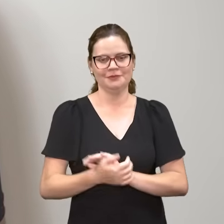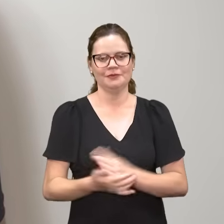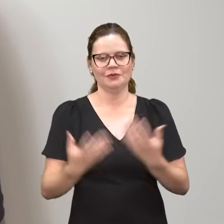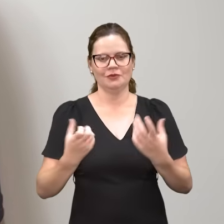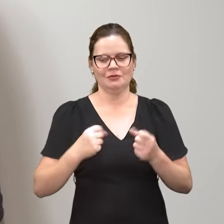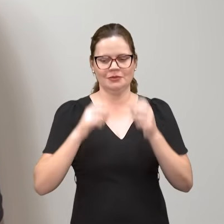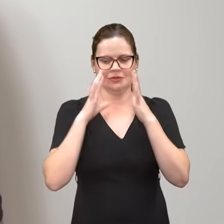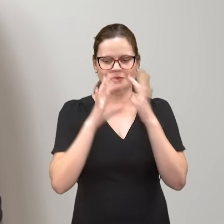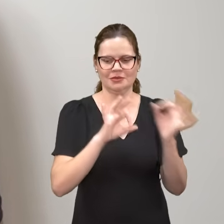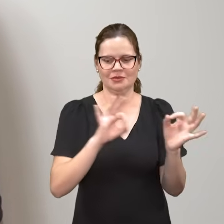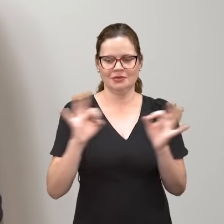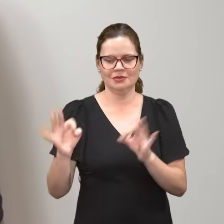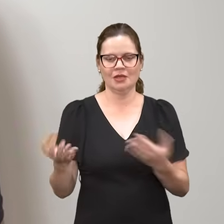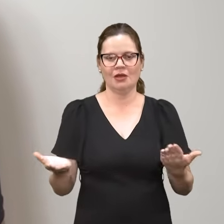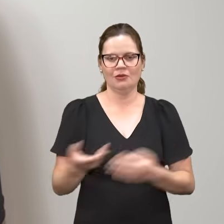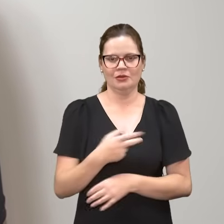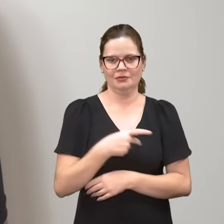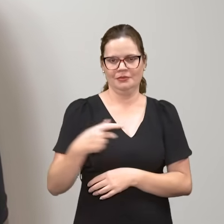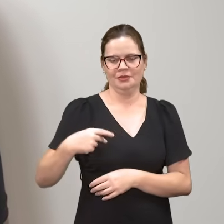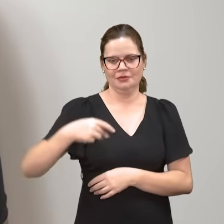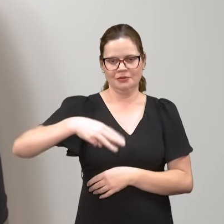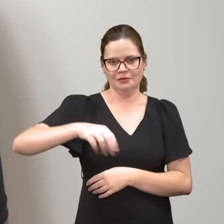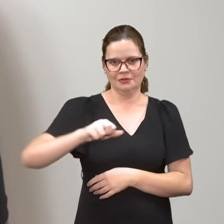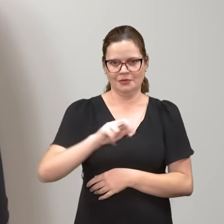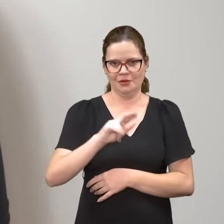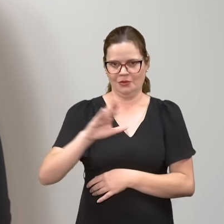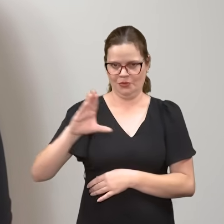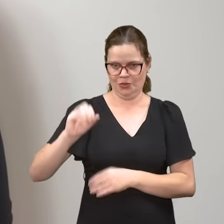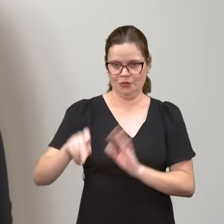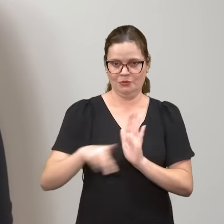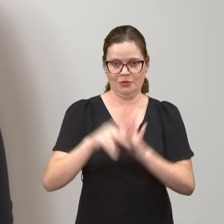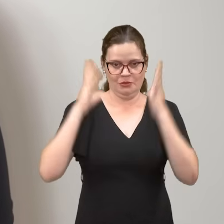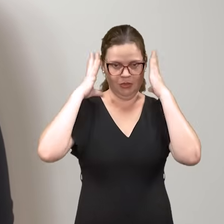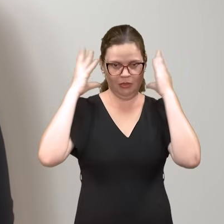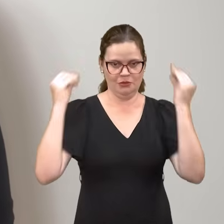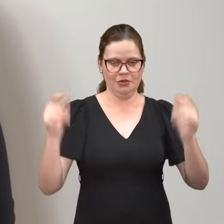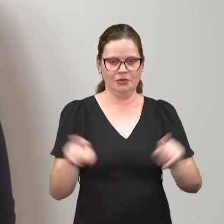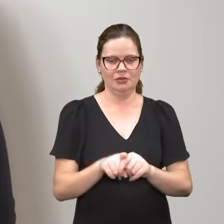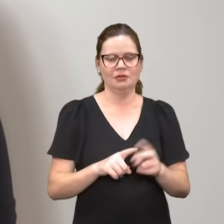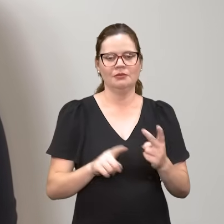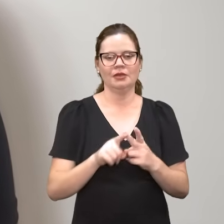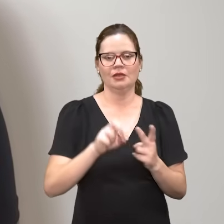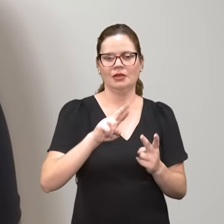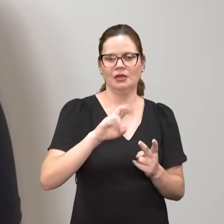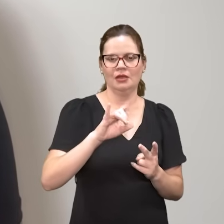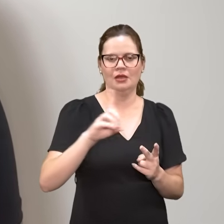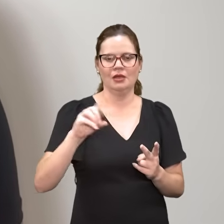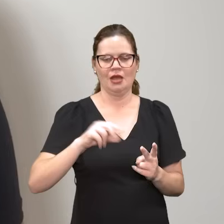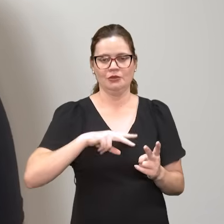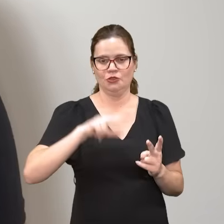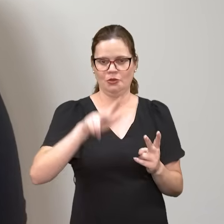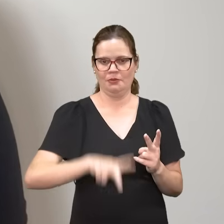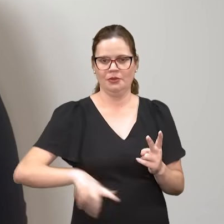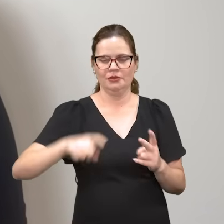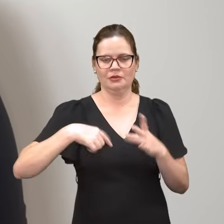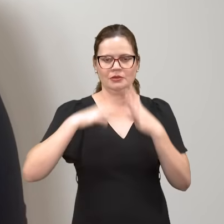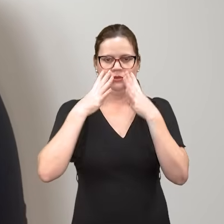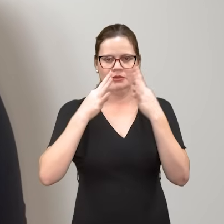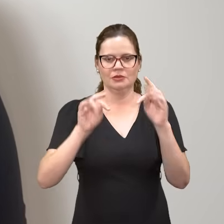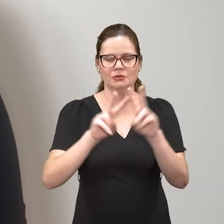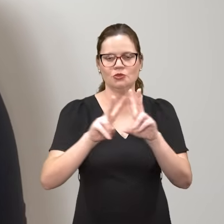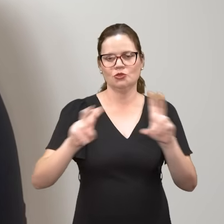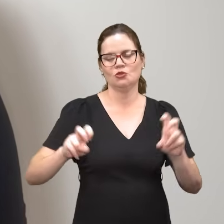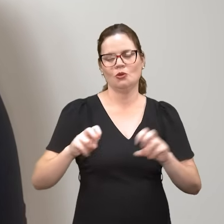Vamos acompanhar neste momento os pastores Maurício Costa, da Holanda, e Ricardo Azevedo, de Portugal, que testemunharam acerca